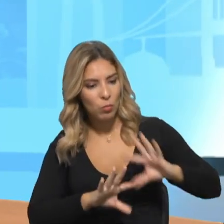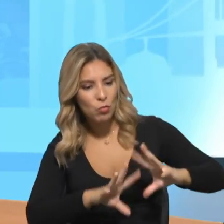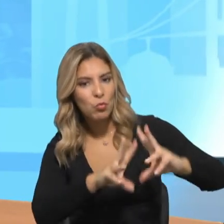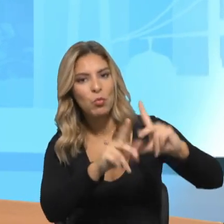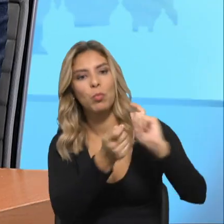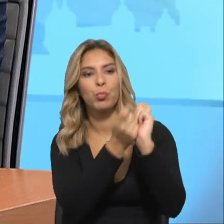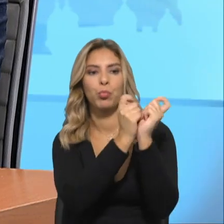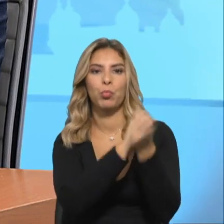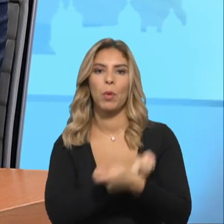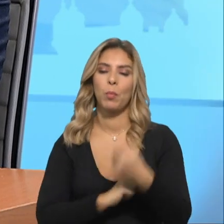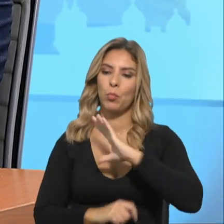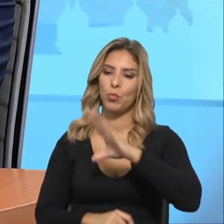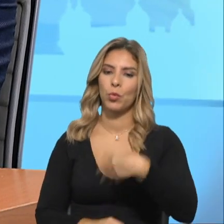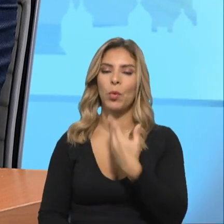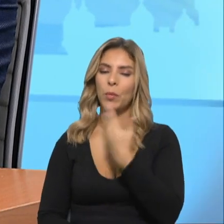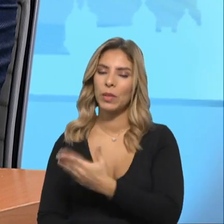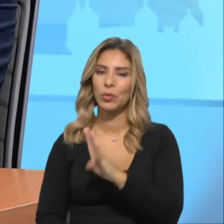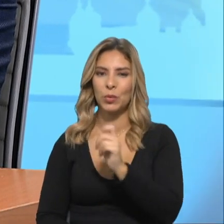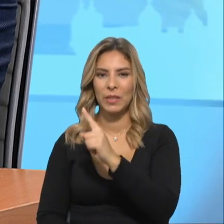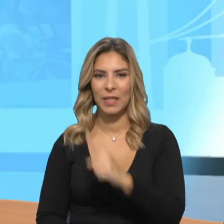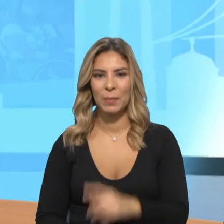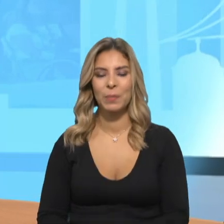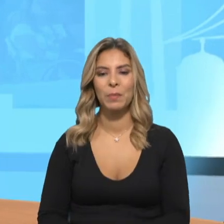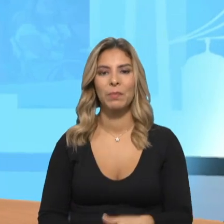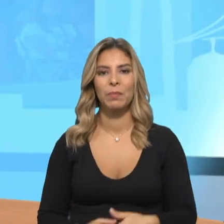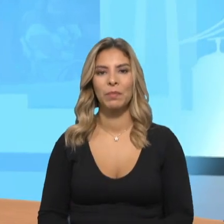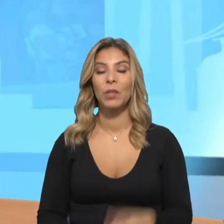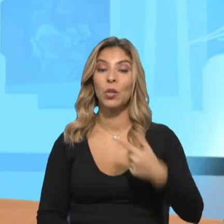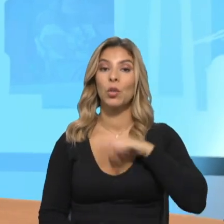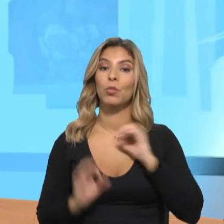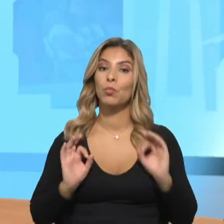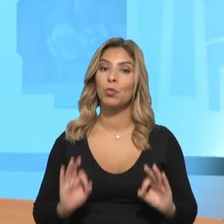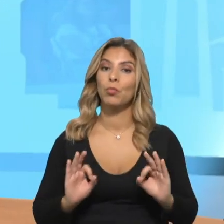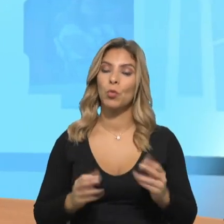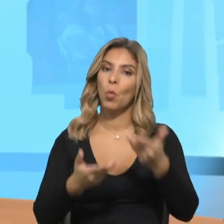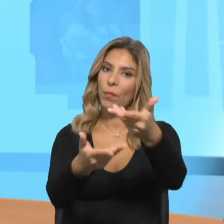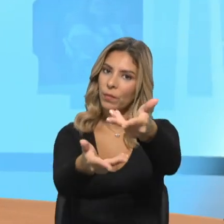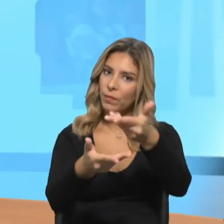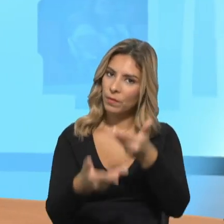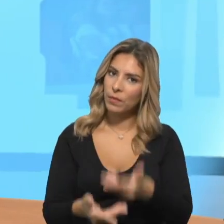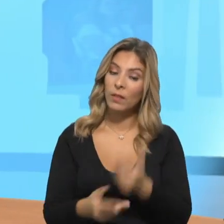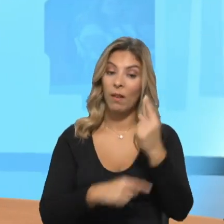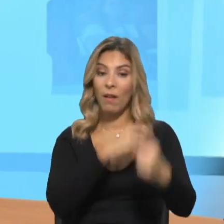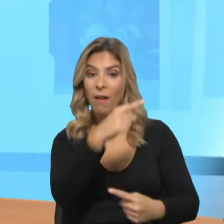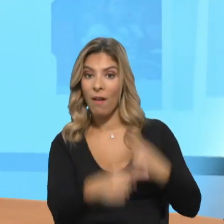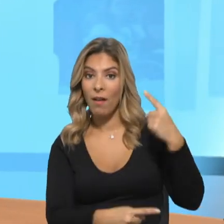próprio mundo. Muito obrigado, José Pedro. Ficamos nós também por aqui com o convite para que amanhã se